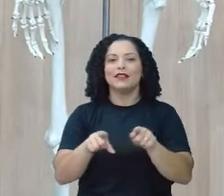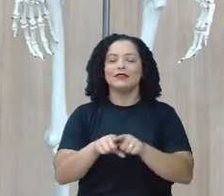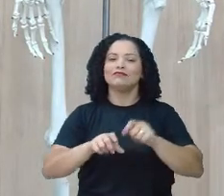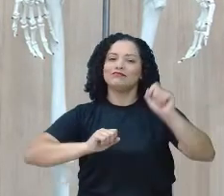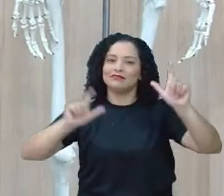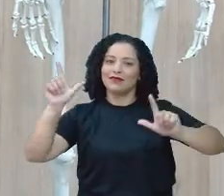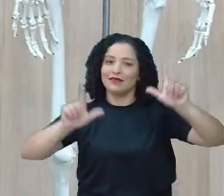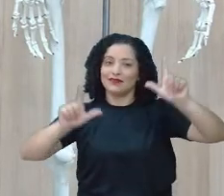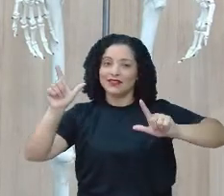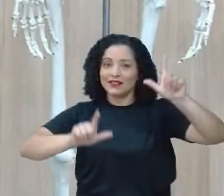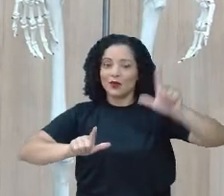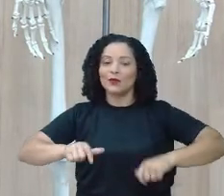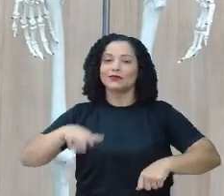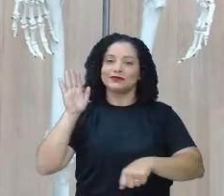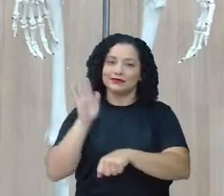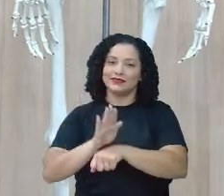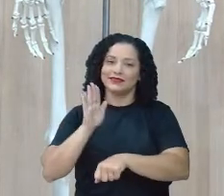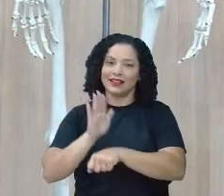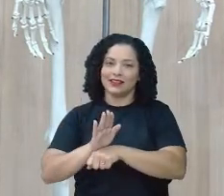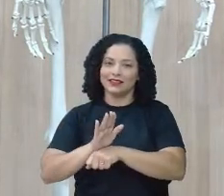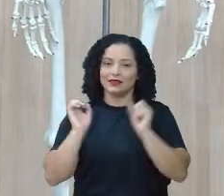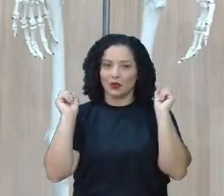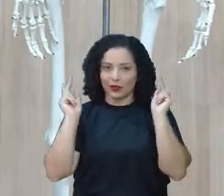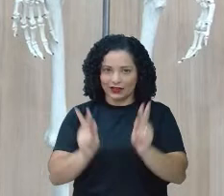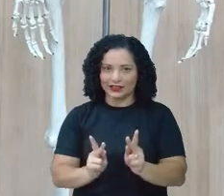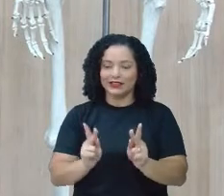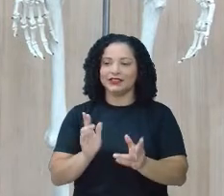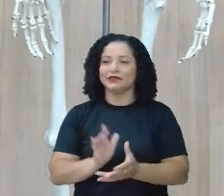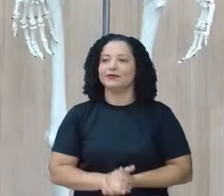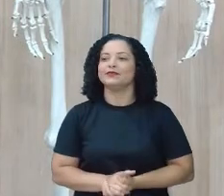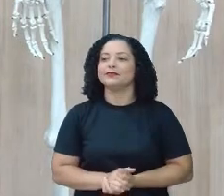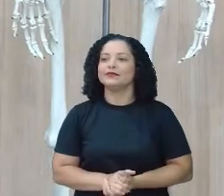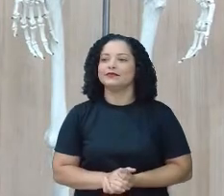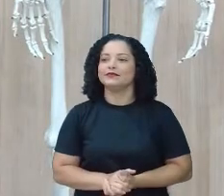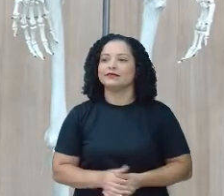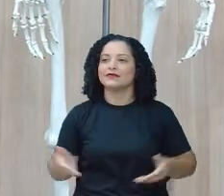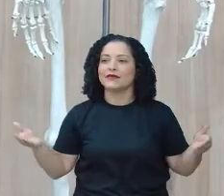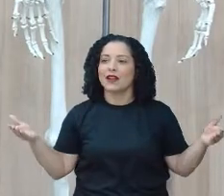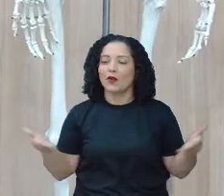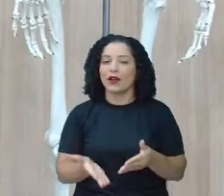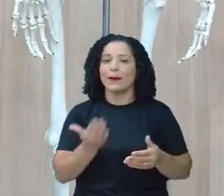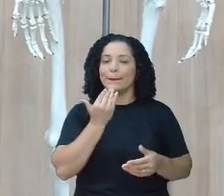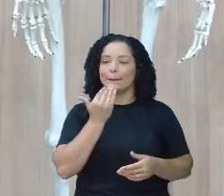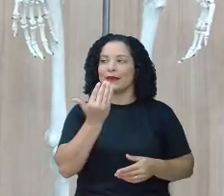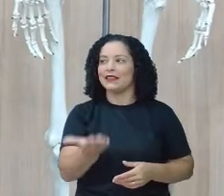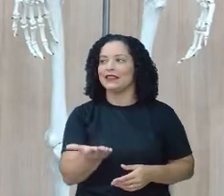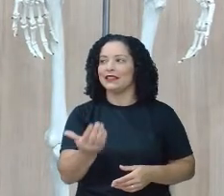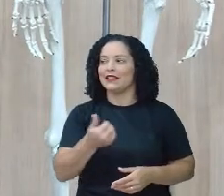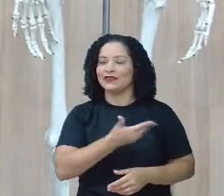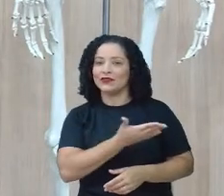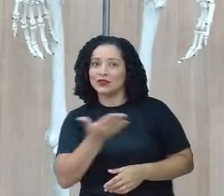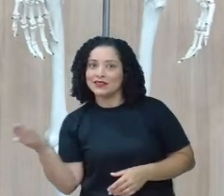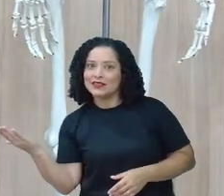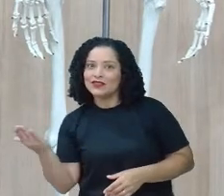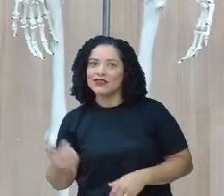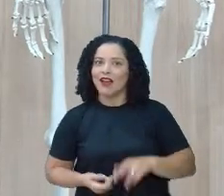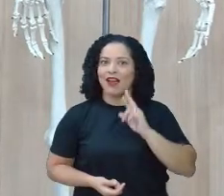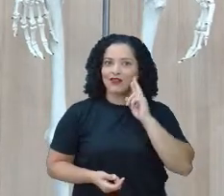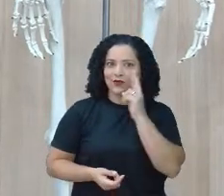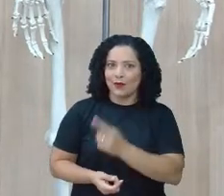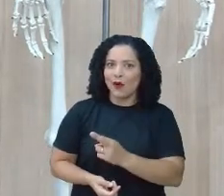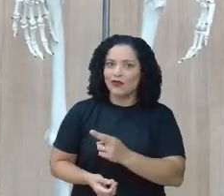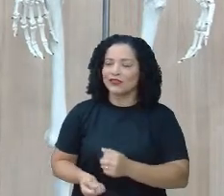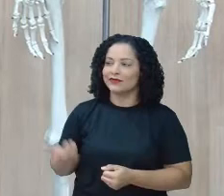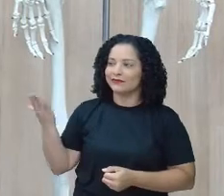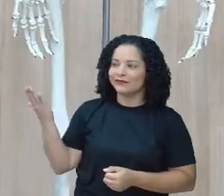que acontece à tarde, ok? Mas vamos lá. O meu pedido é para vocês colocarem no chat resposta. A professora